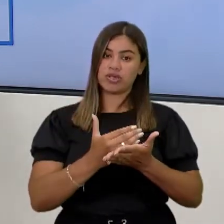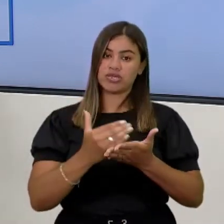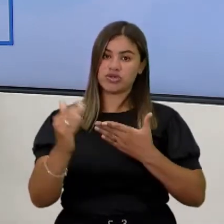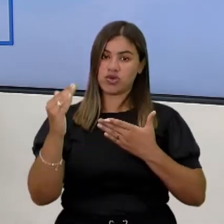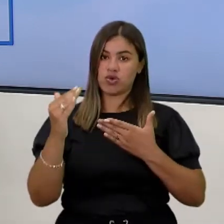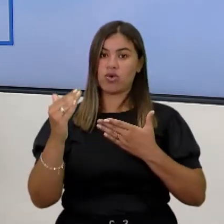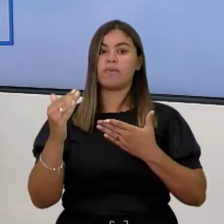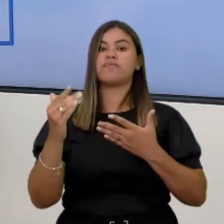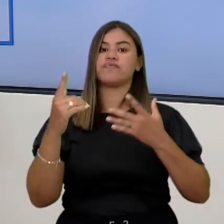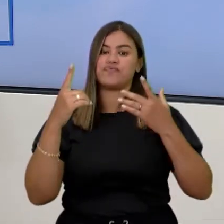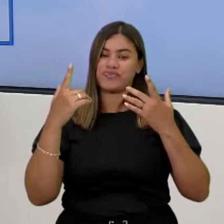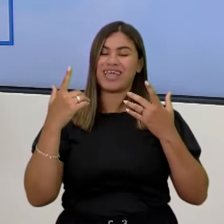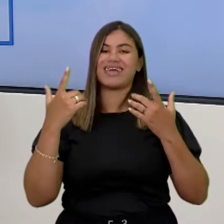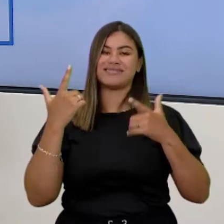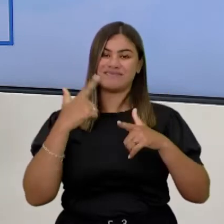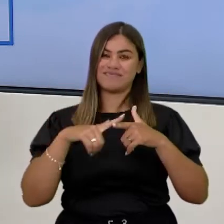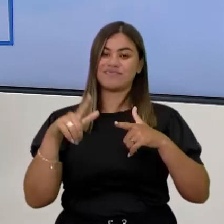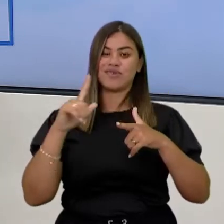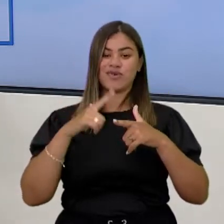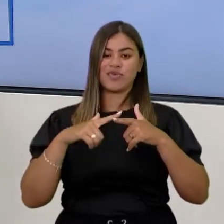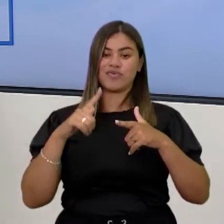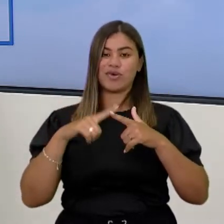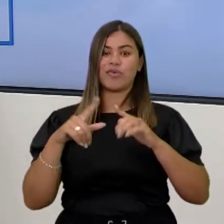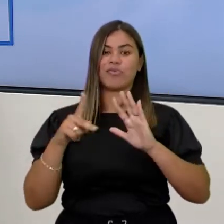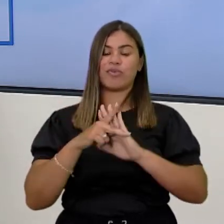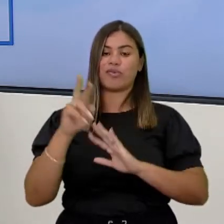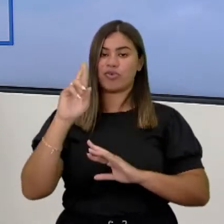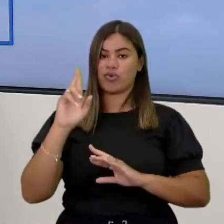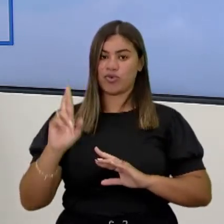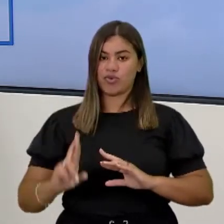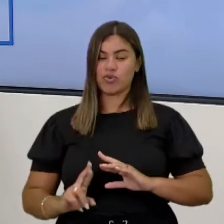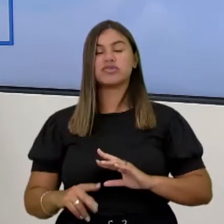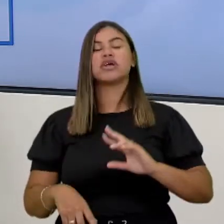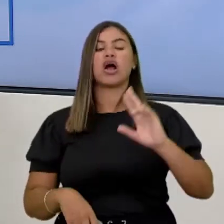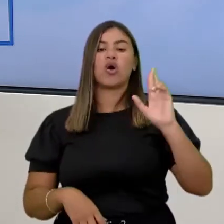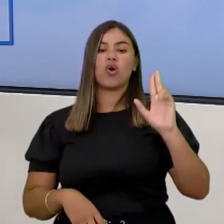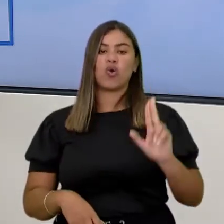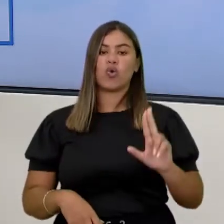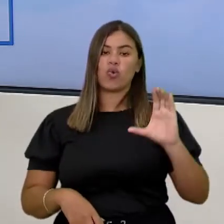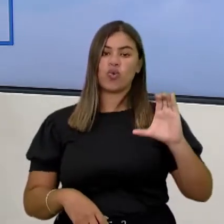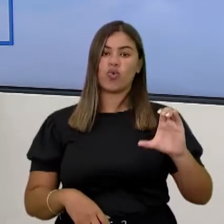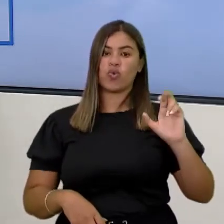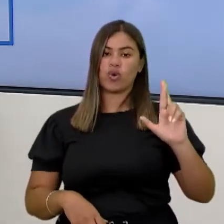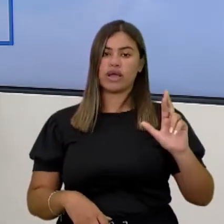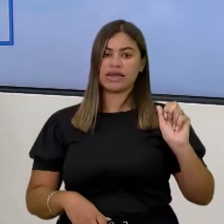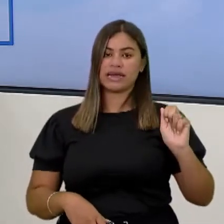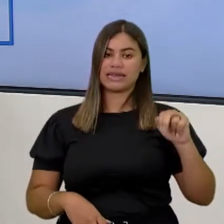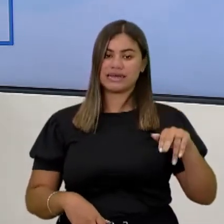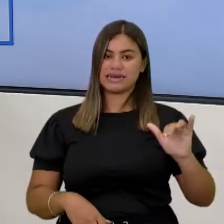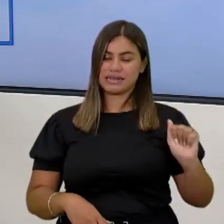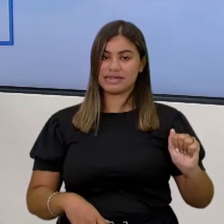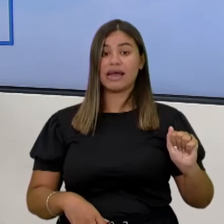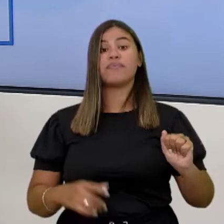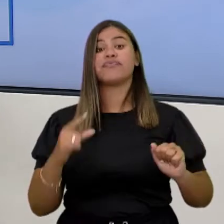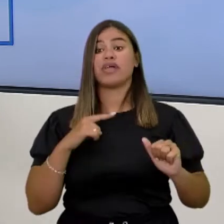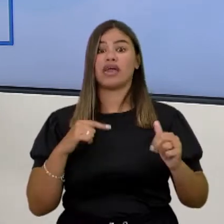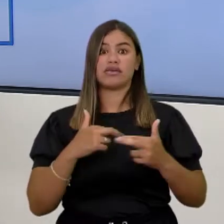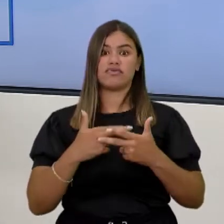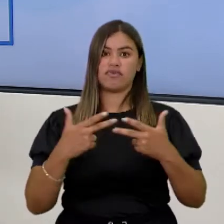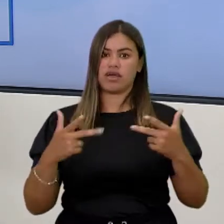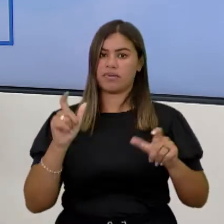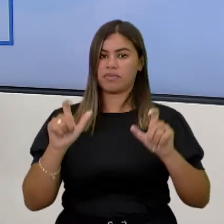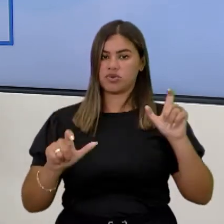bem respeitosa e bem tranquila, entre a Rússia e a Ucrânia. Claro, tem diversos atores envolvidos,